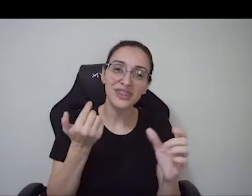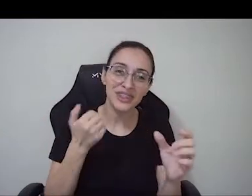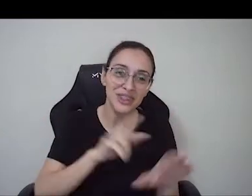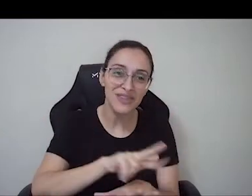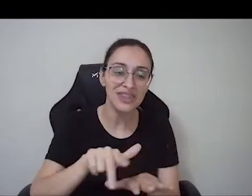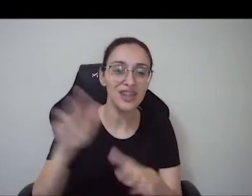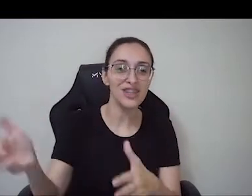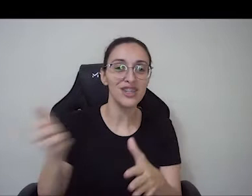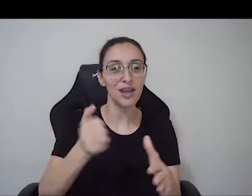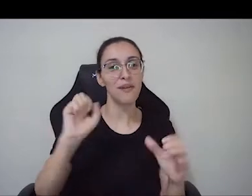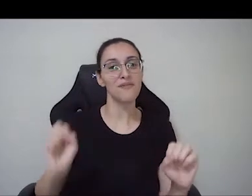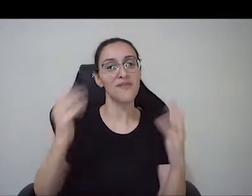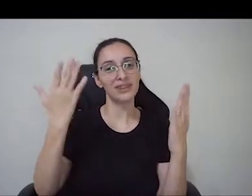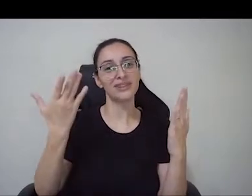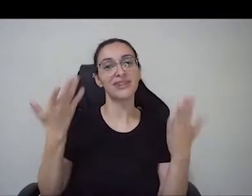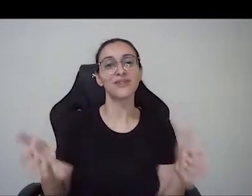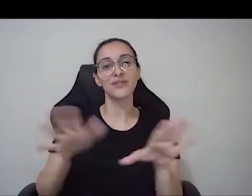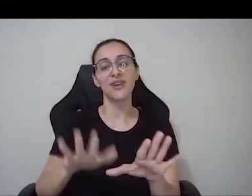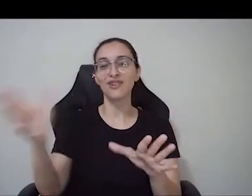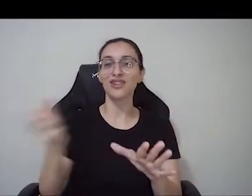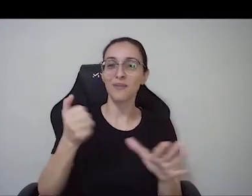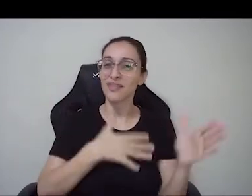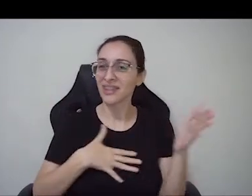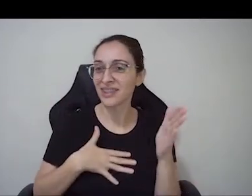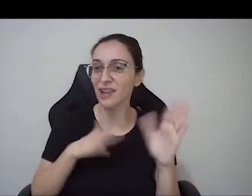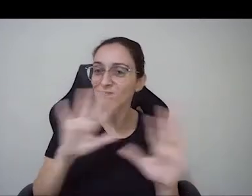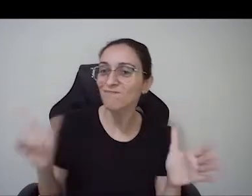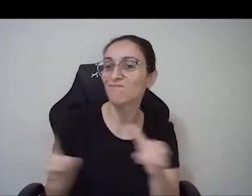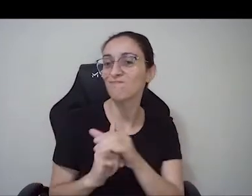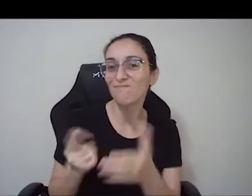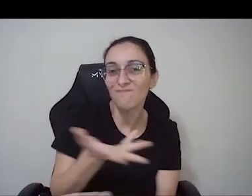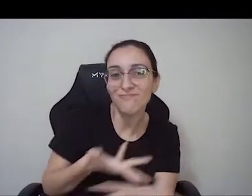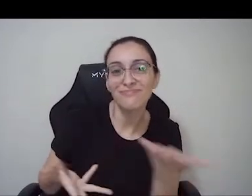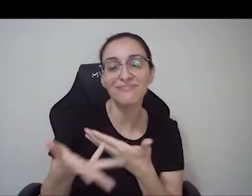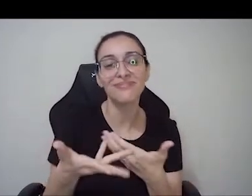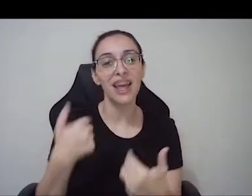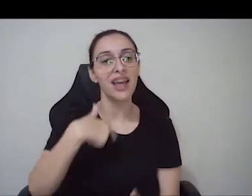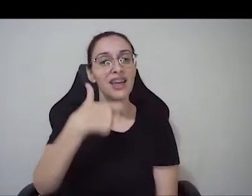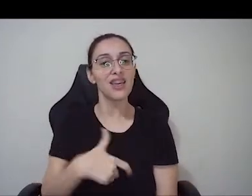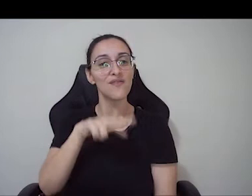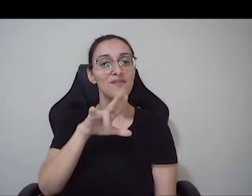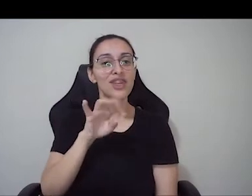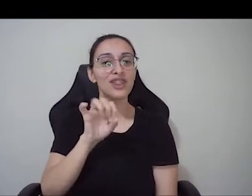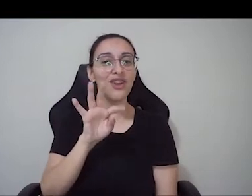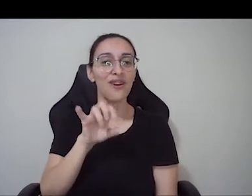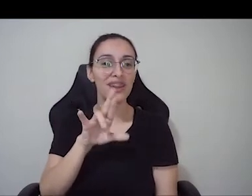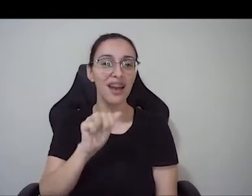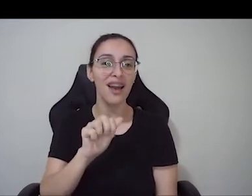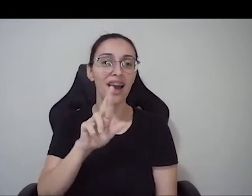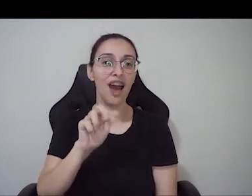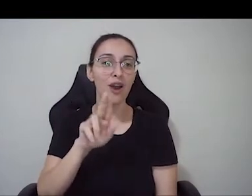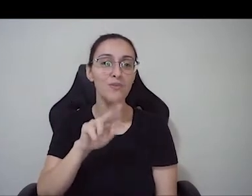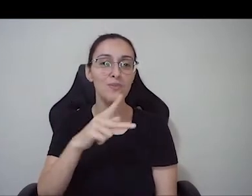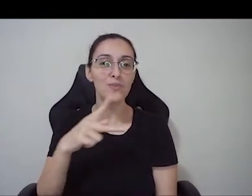dançar. E antes, quem sou eu? Eu sou a Victoria Hauptkrupp, eu tenho